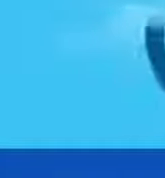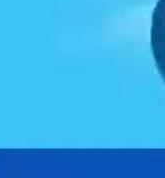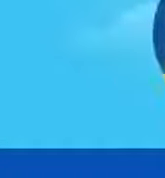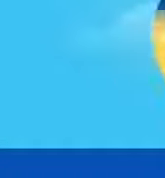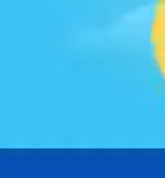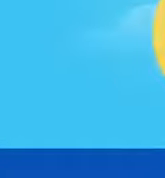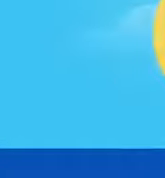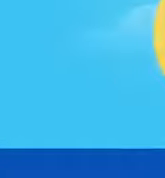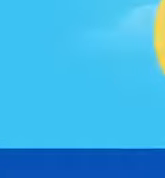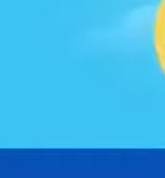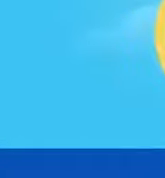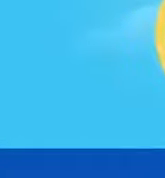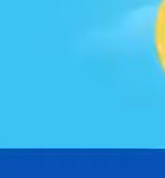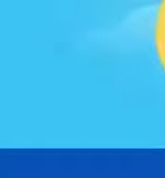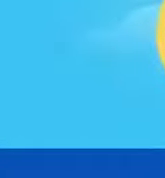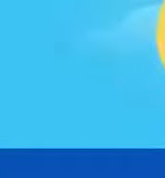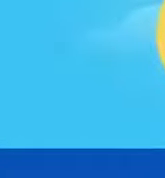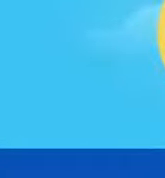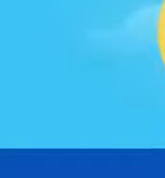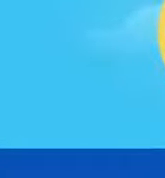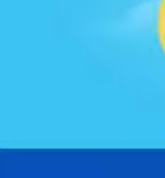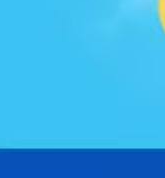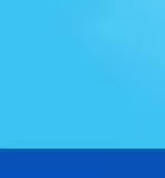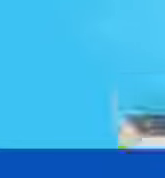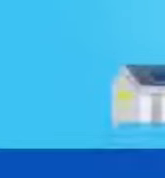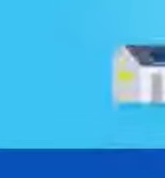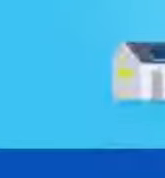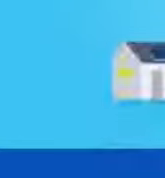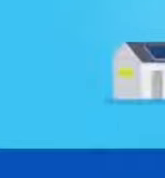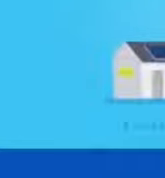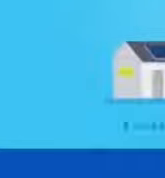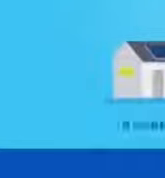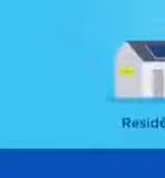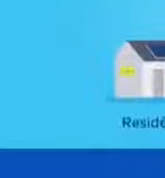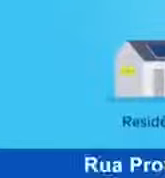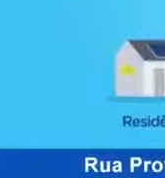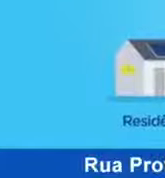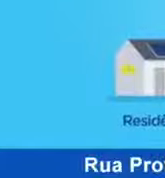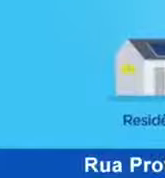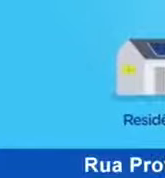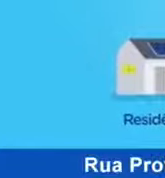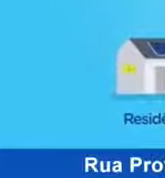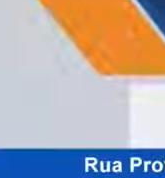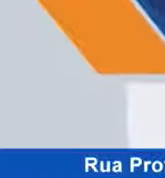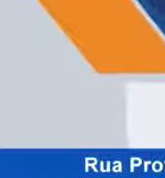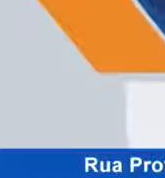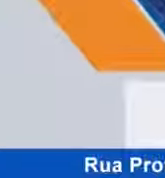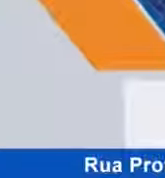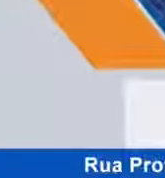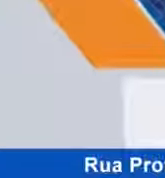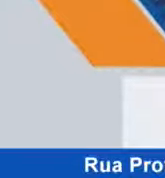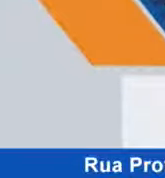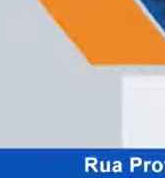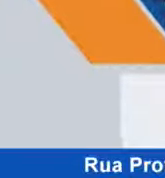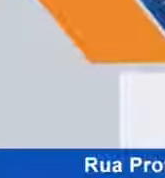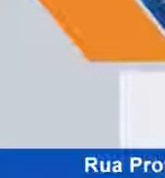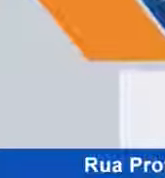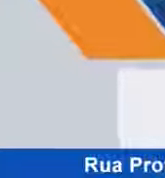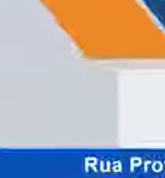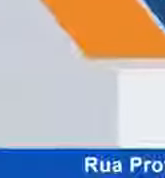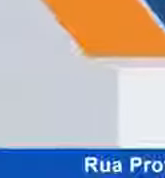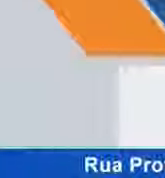luz e ainda economizar em até 95% da energia da sua residência, comércio ou indústria? Venha